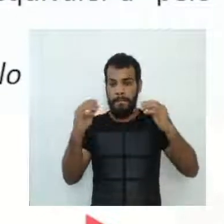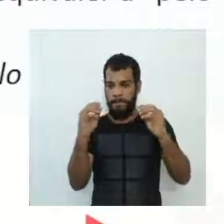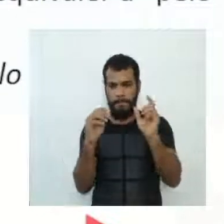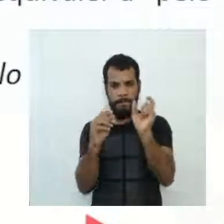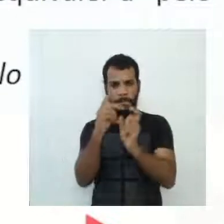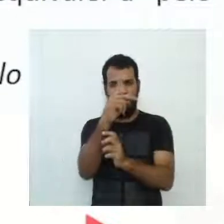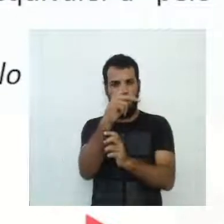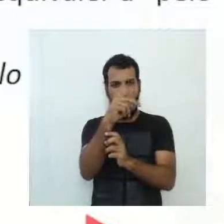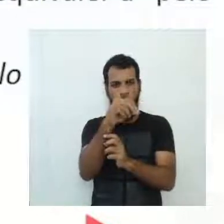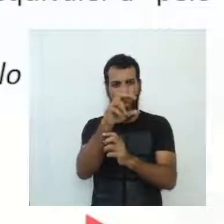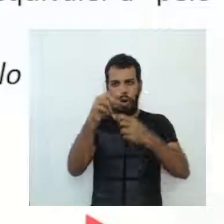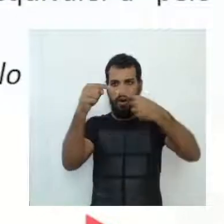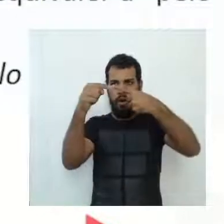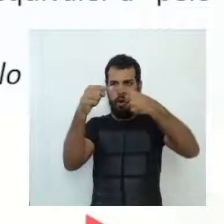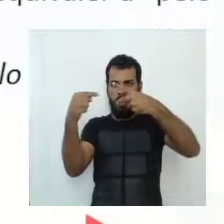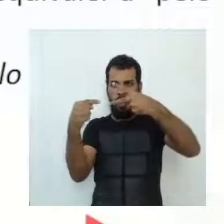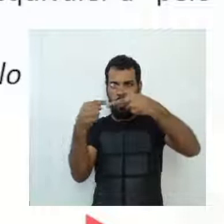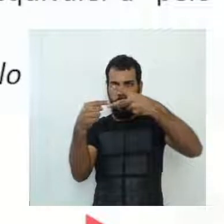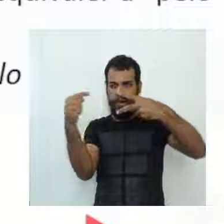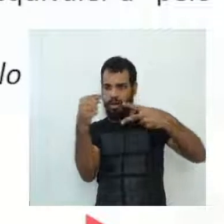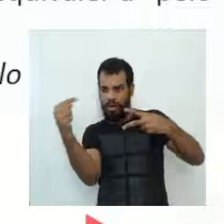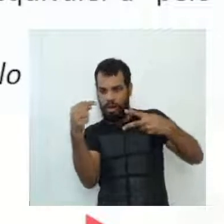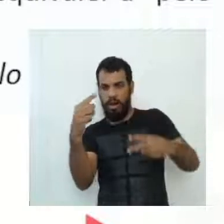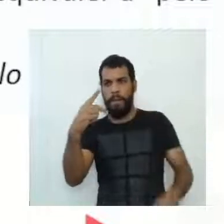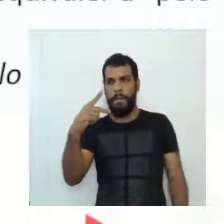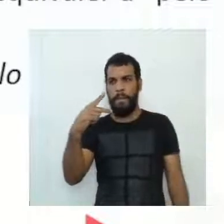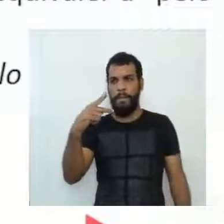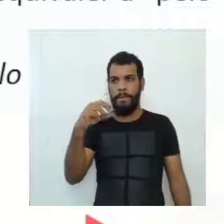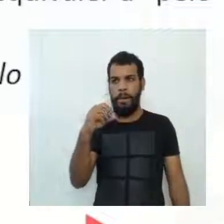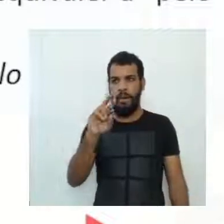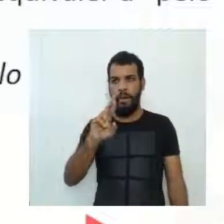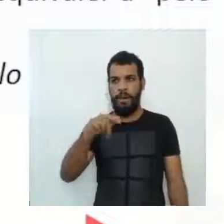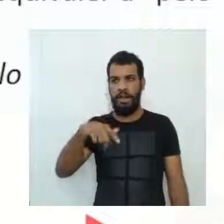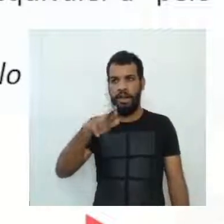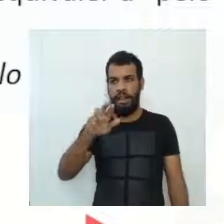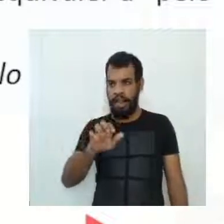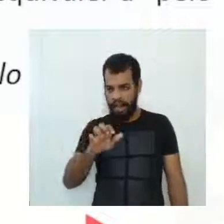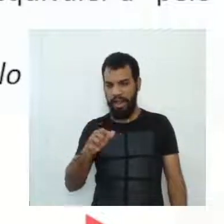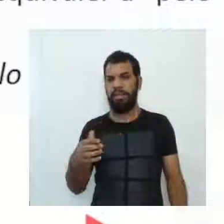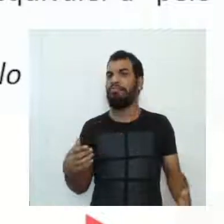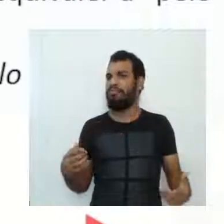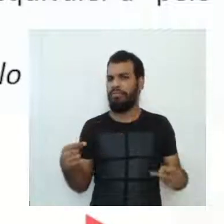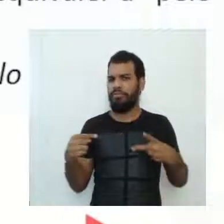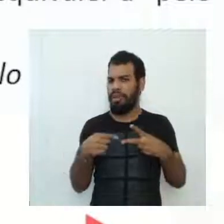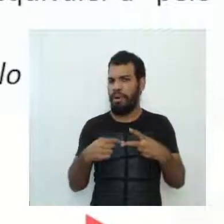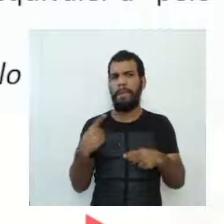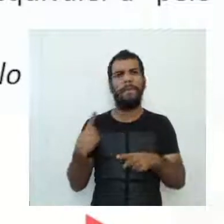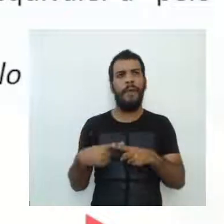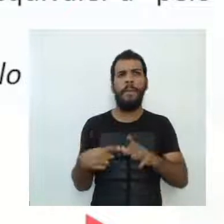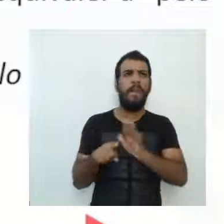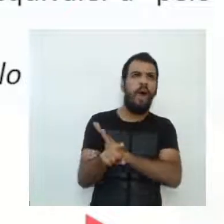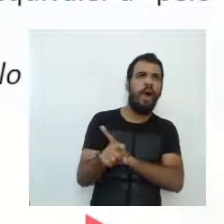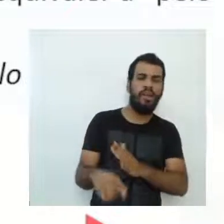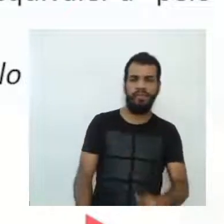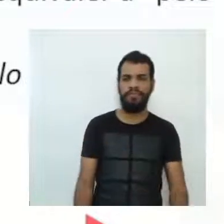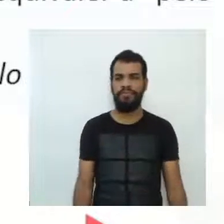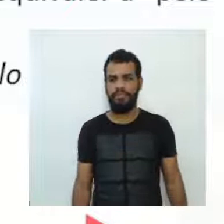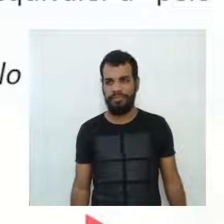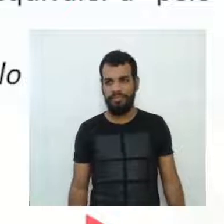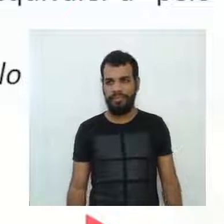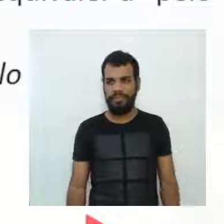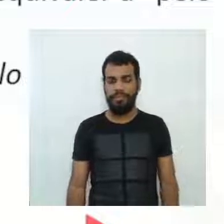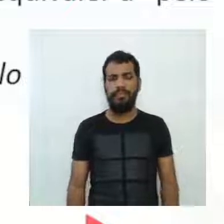a gente faz a expressão de um terceiro interlocutor. Quando é que também a gente pode utilizar o